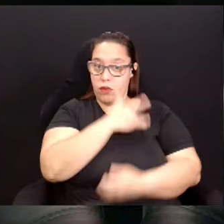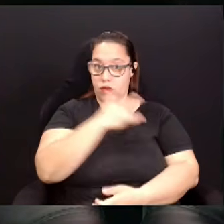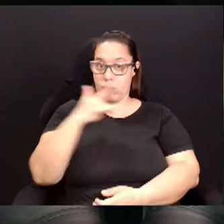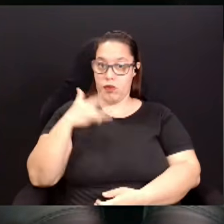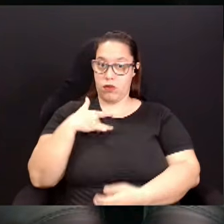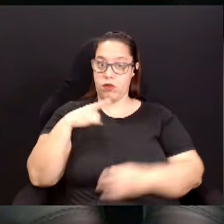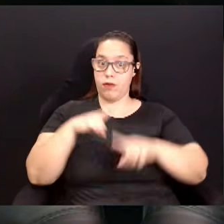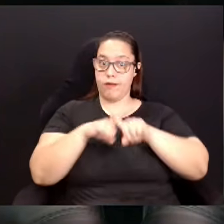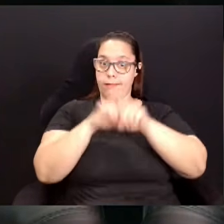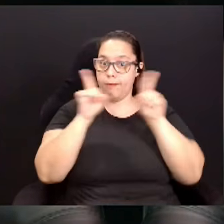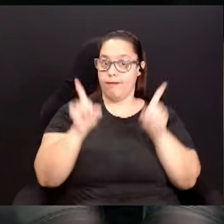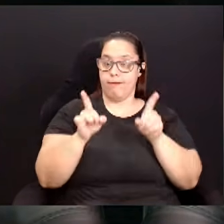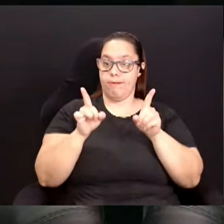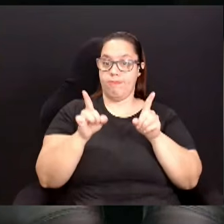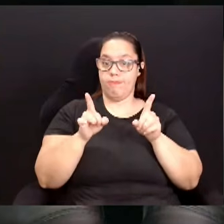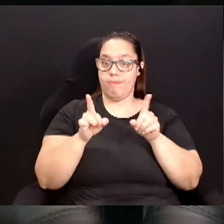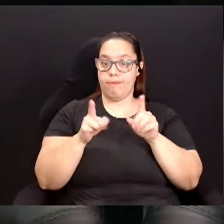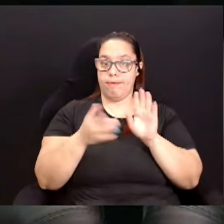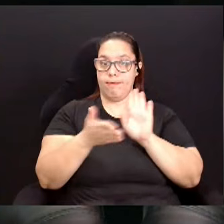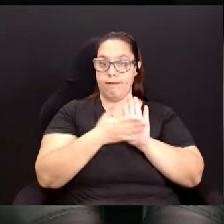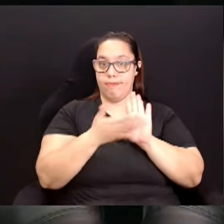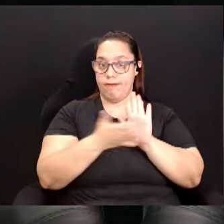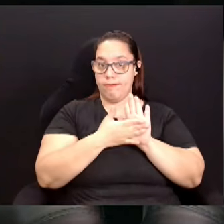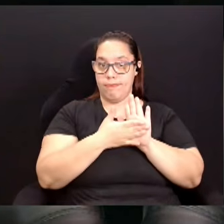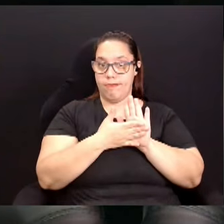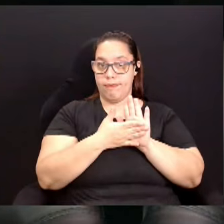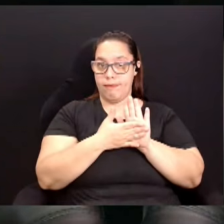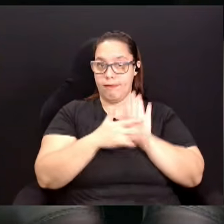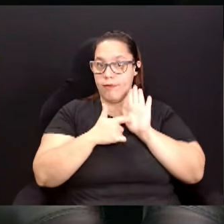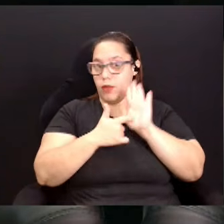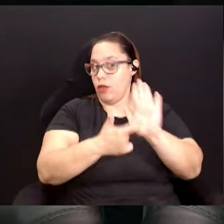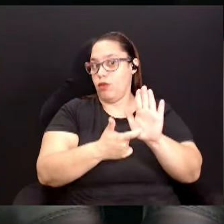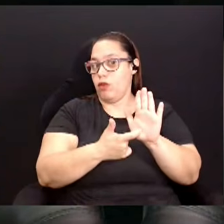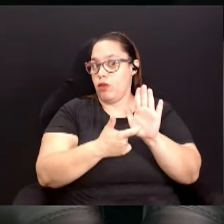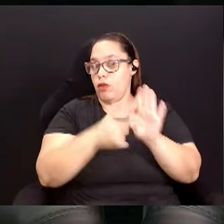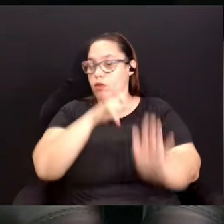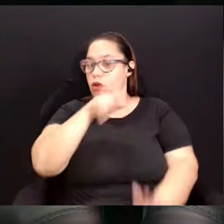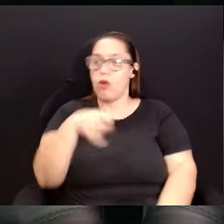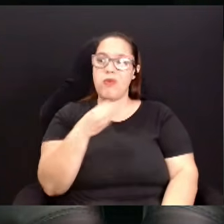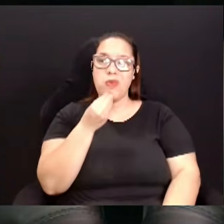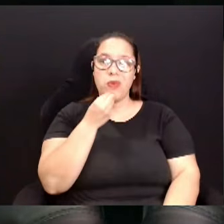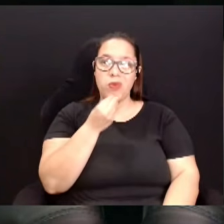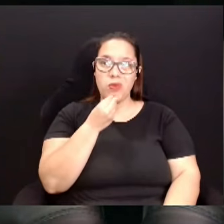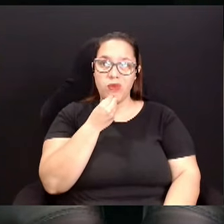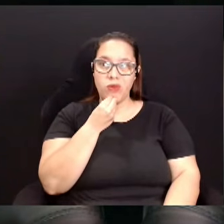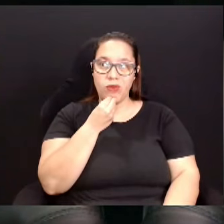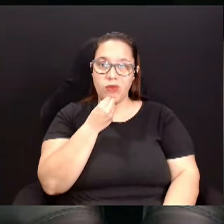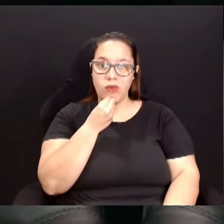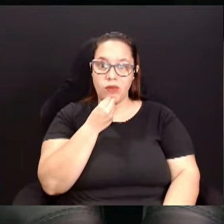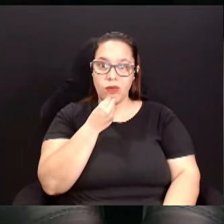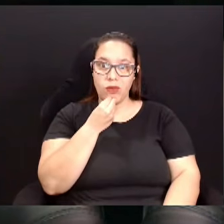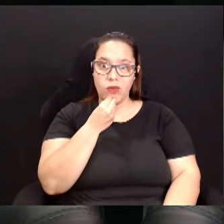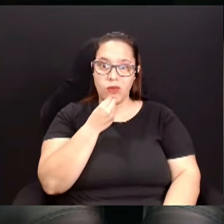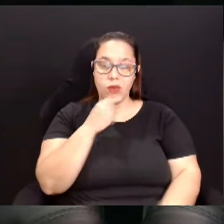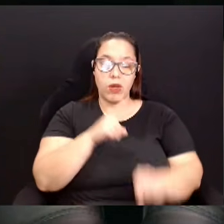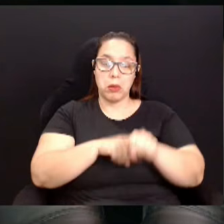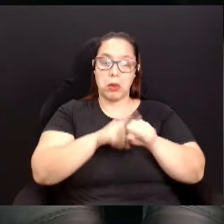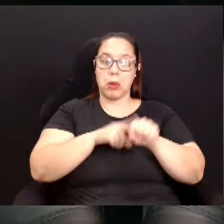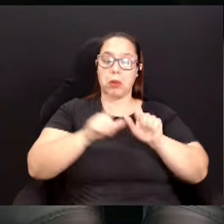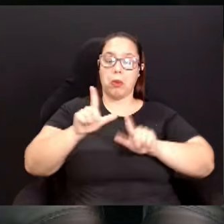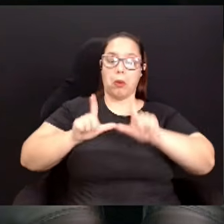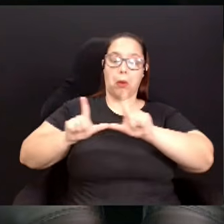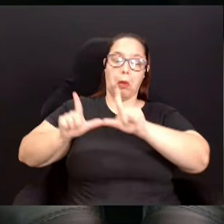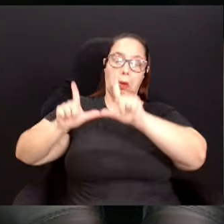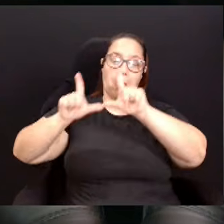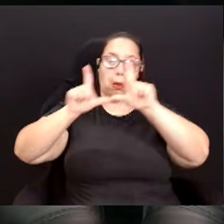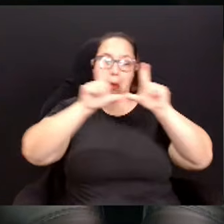gente tirou dele, deixando, oportunizando muito tempo de tela, a oportunidade de fazer